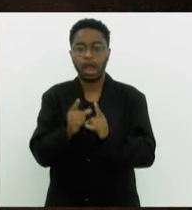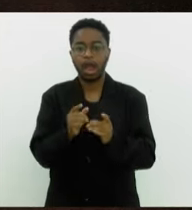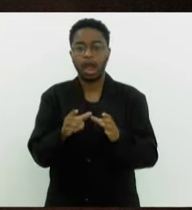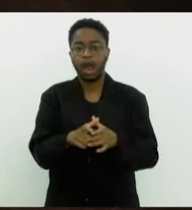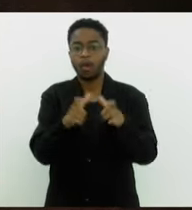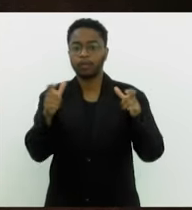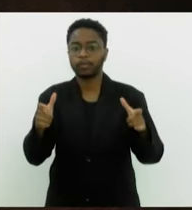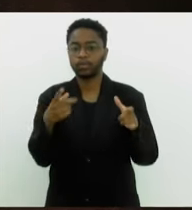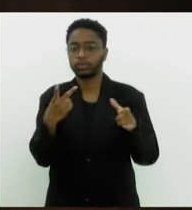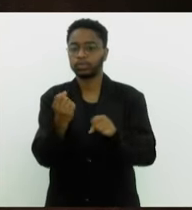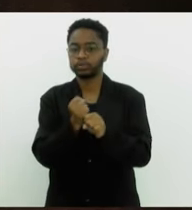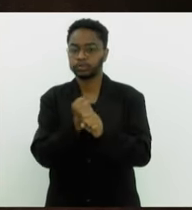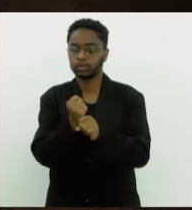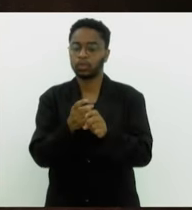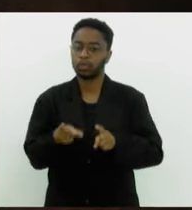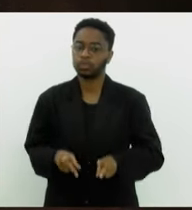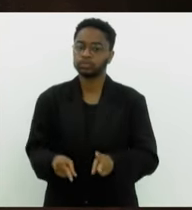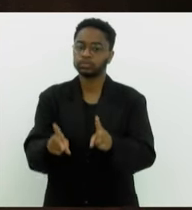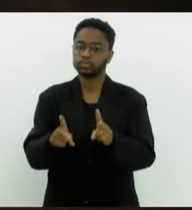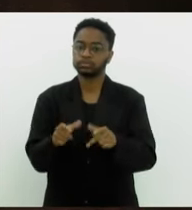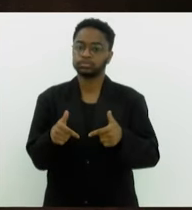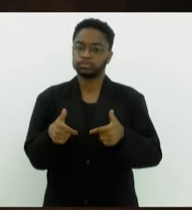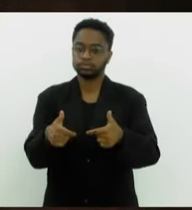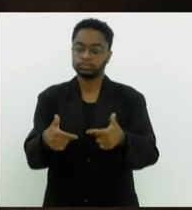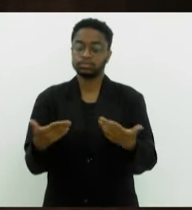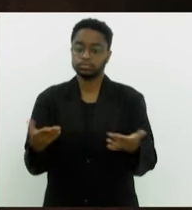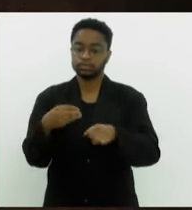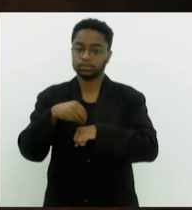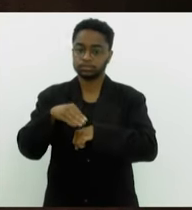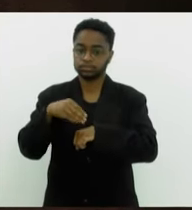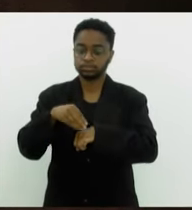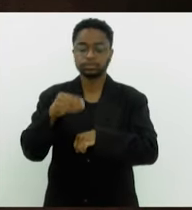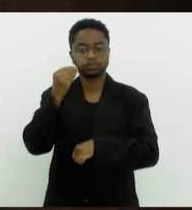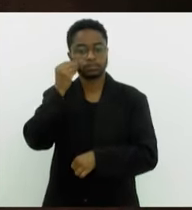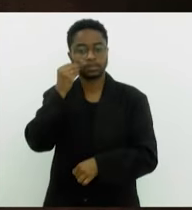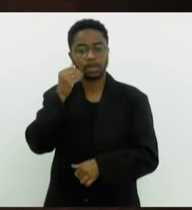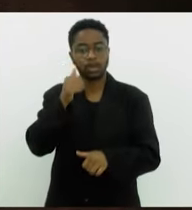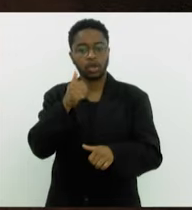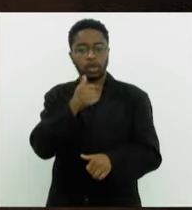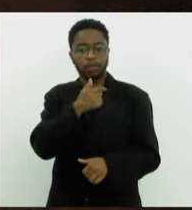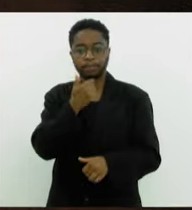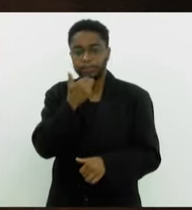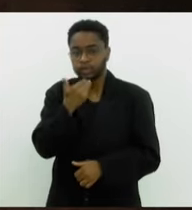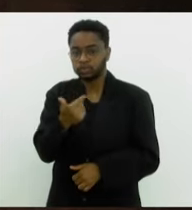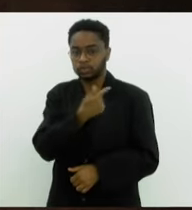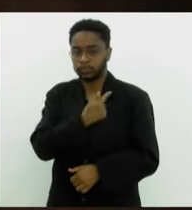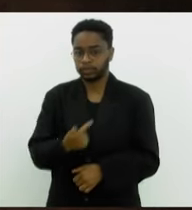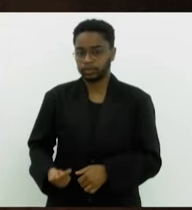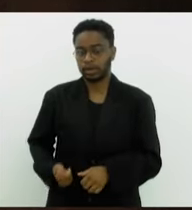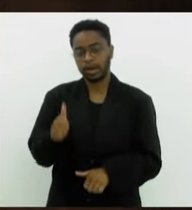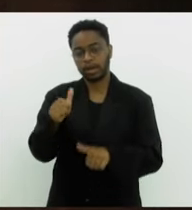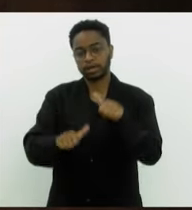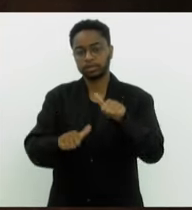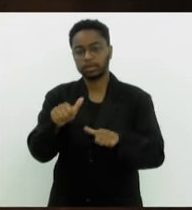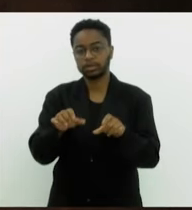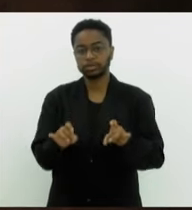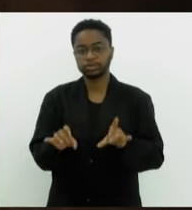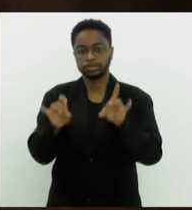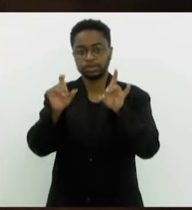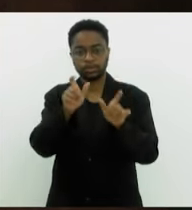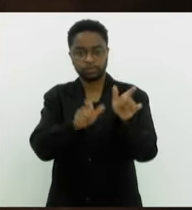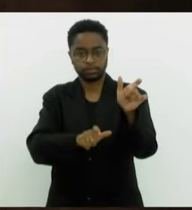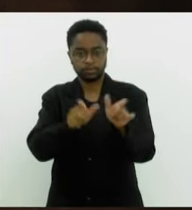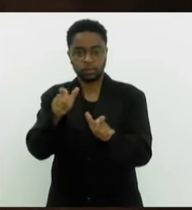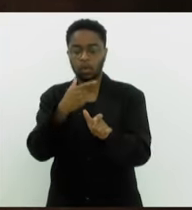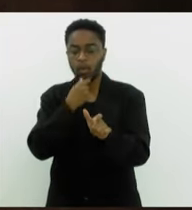coronéis ficarem na ativa. Então essa indicação é para que o governador possa olhar de forma especial para esses homens e